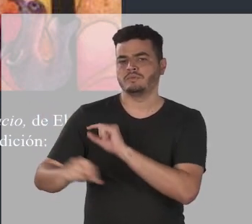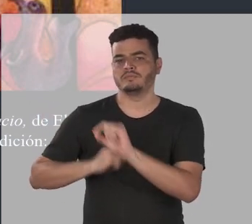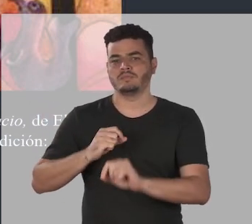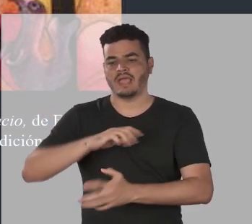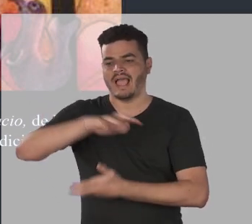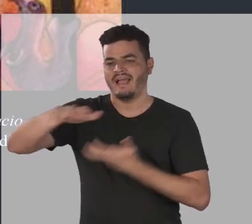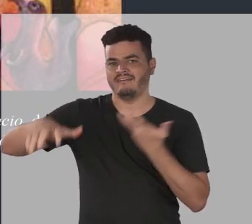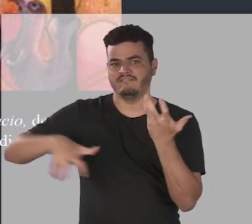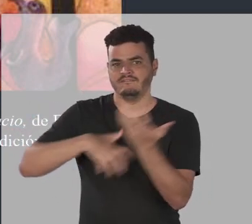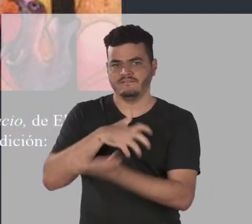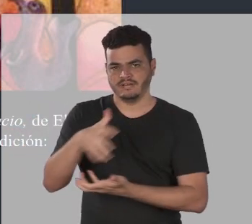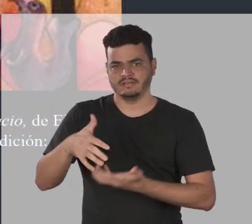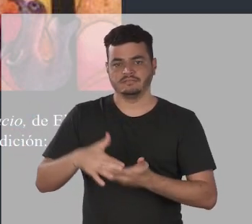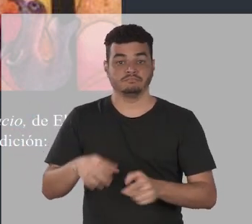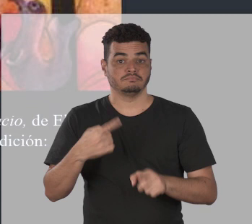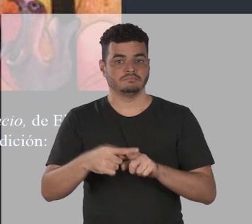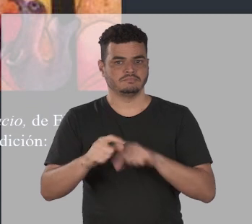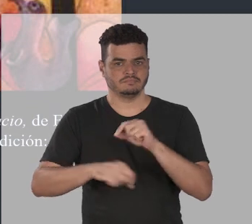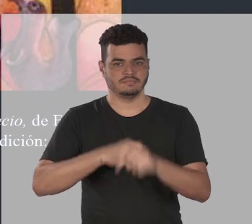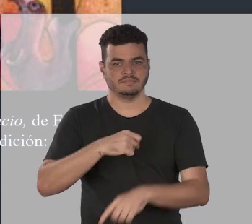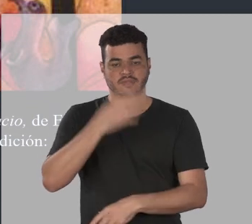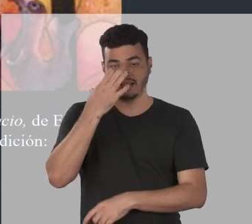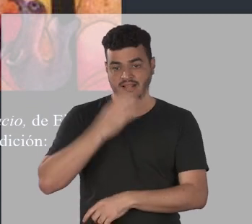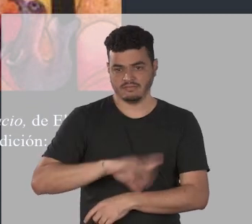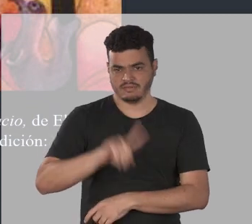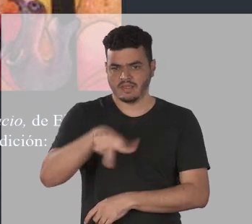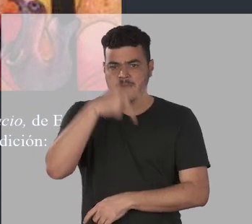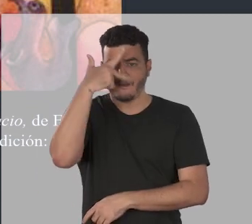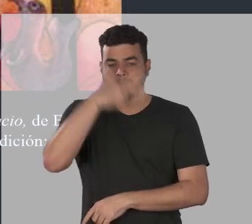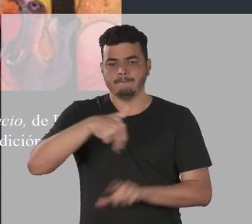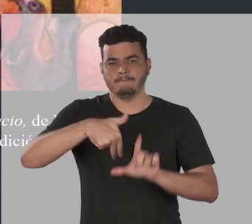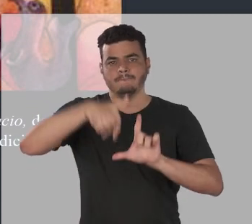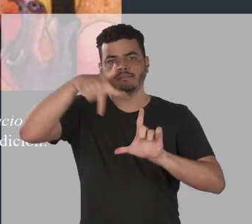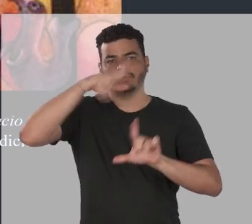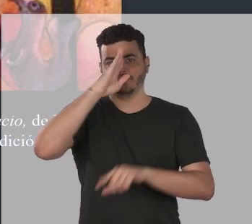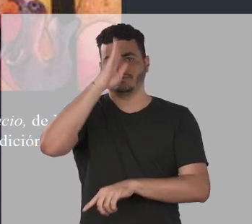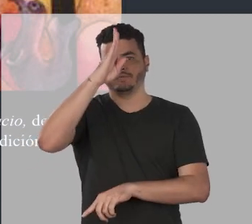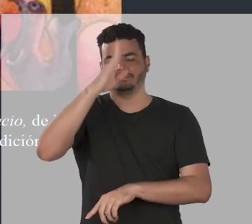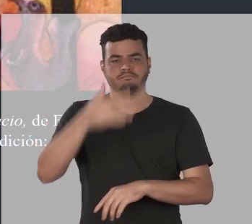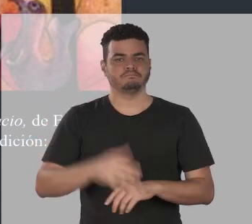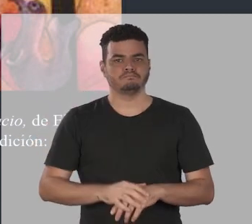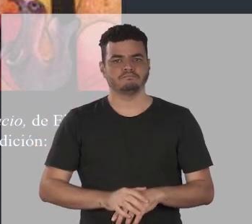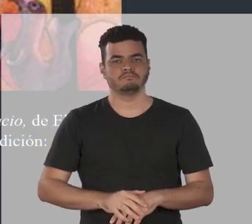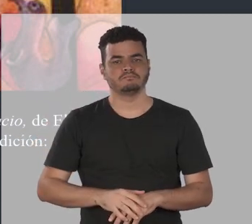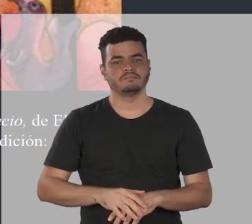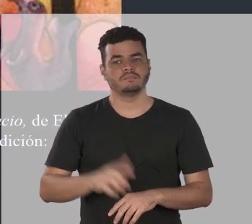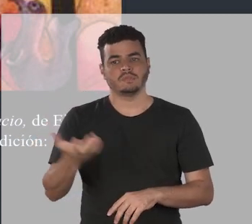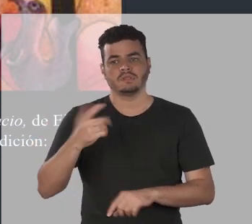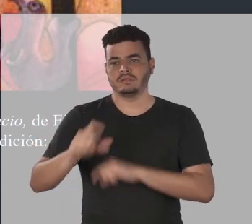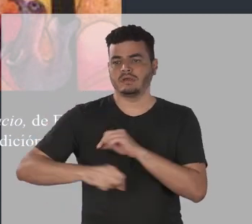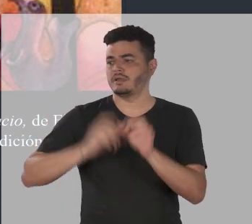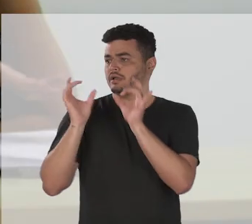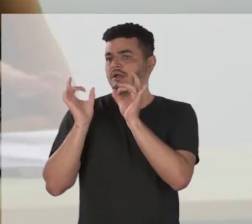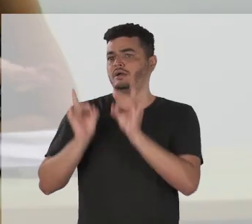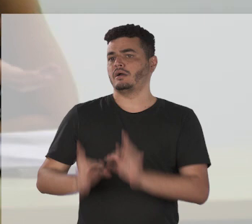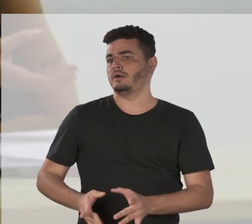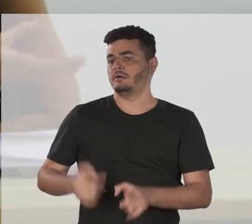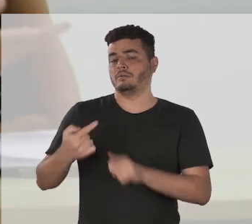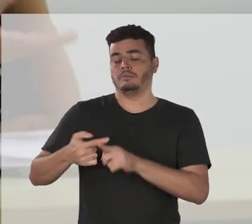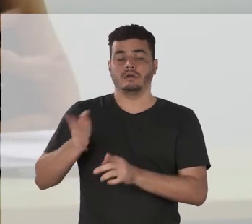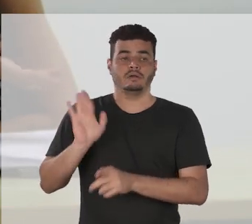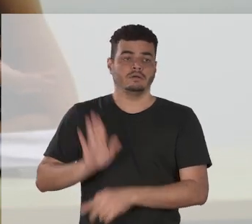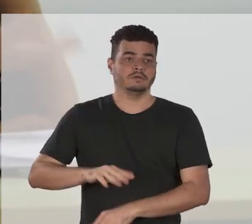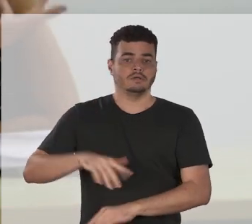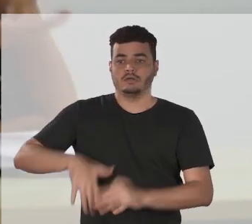porque, bom, o elefante é um dos protagonistas dos contos. Se querem sair, claro, porque